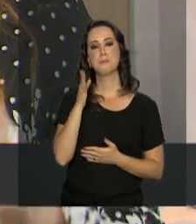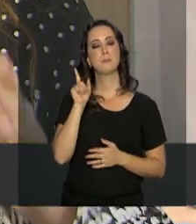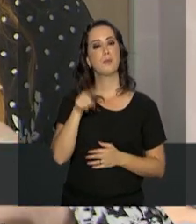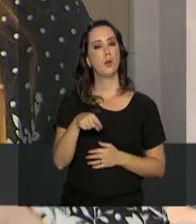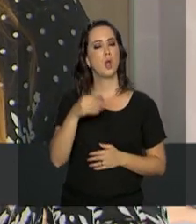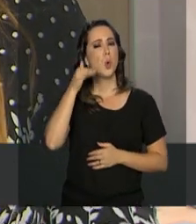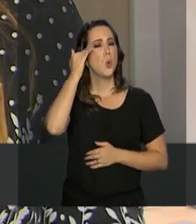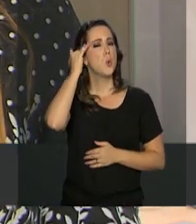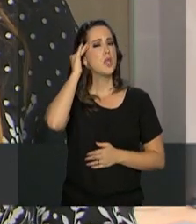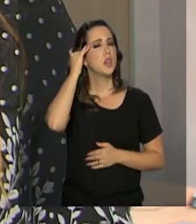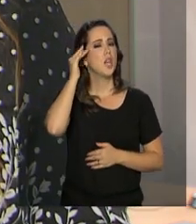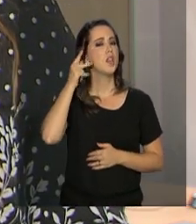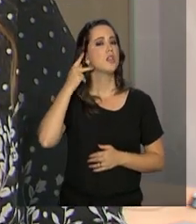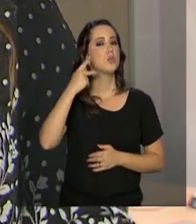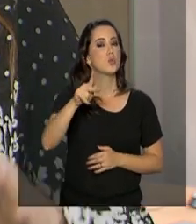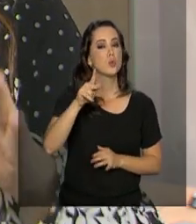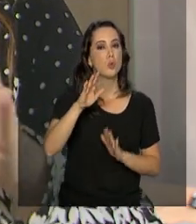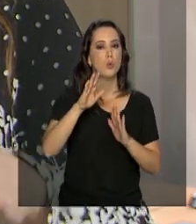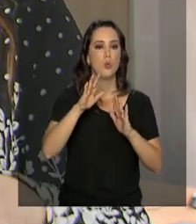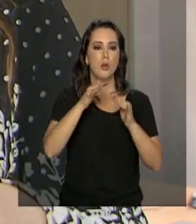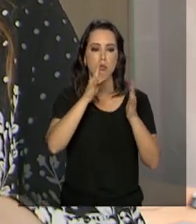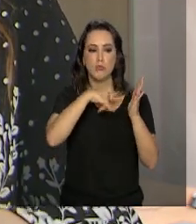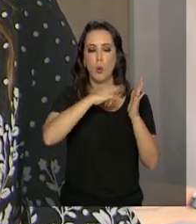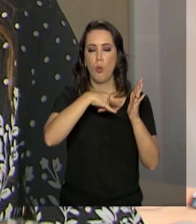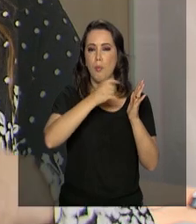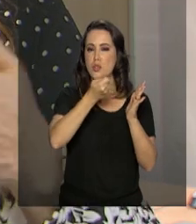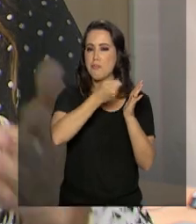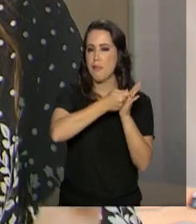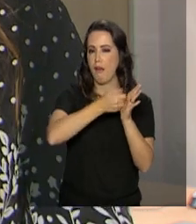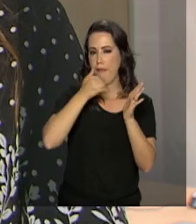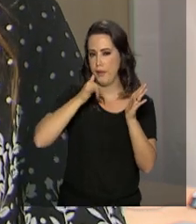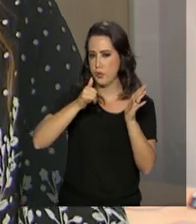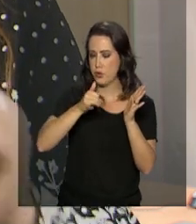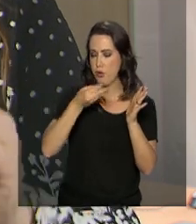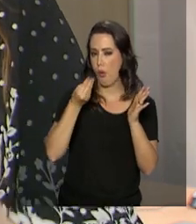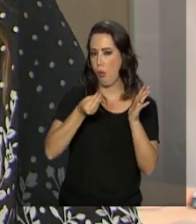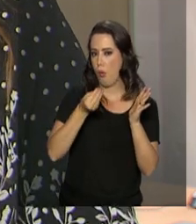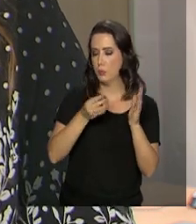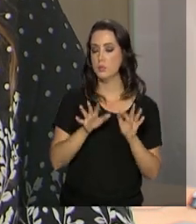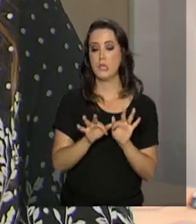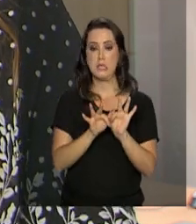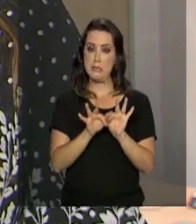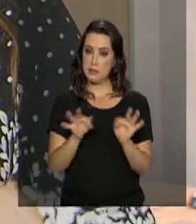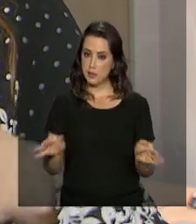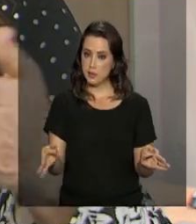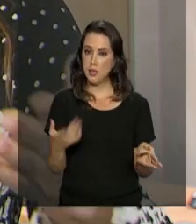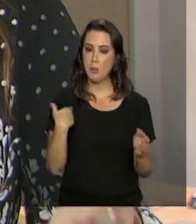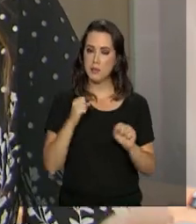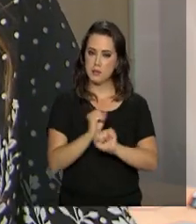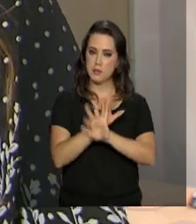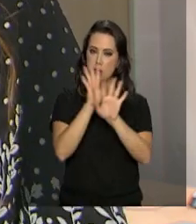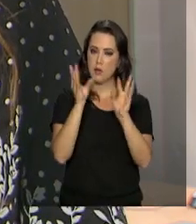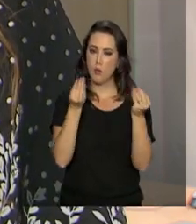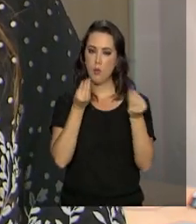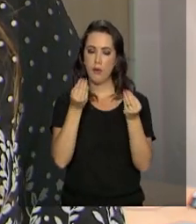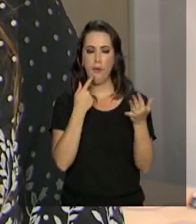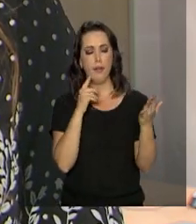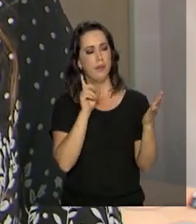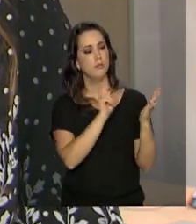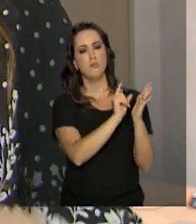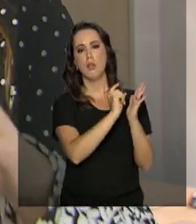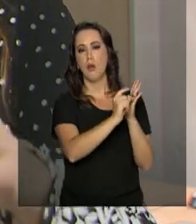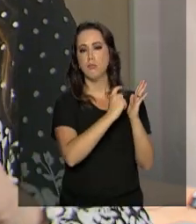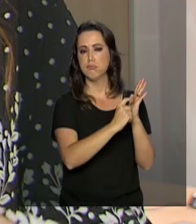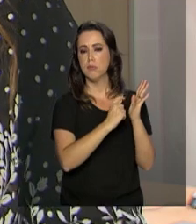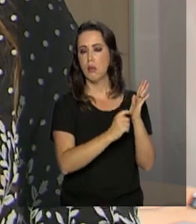conta nele o consumidor residencial terá acesso de forma simplificada e transparente sobre a composição da sua conta de luz